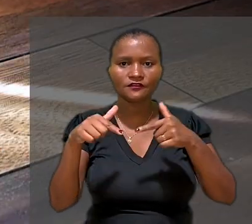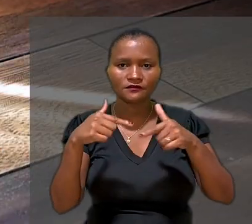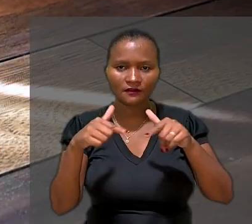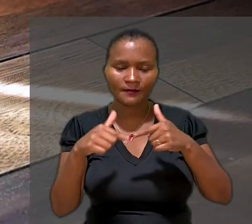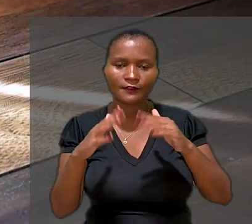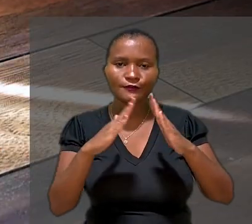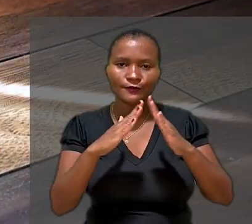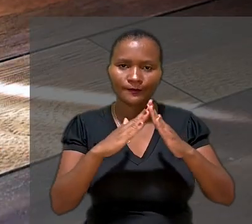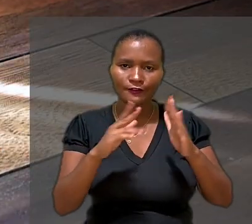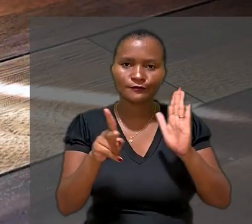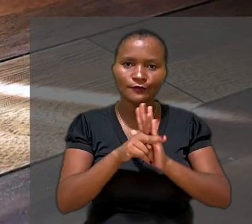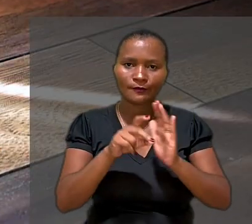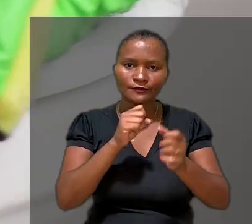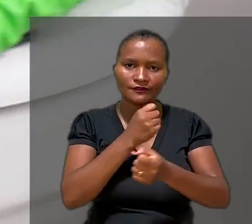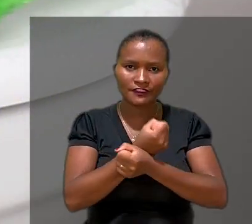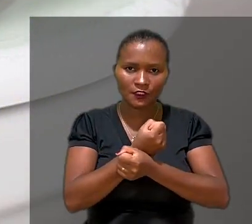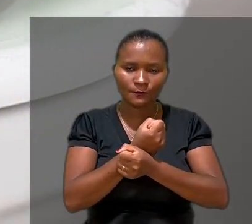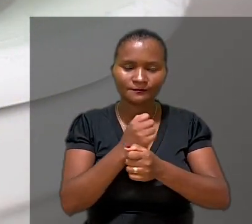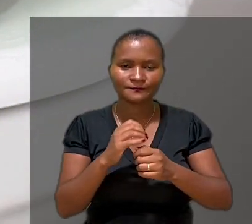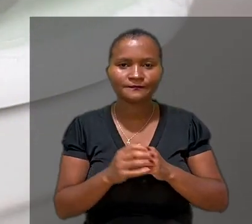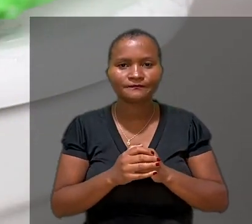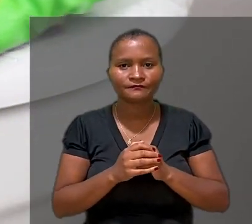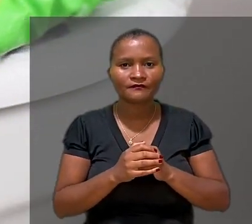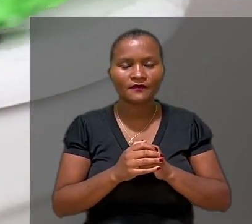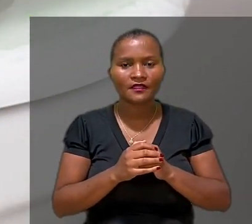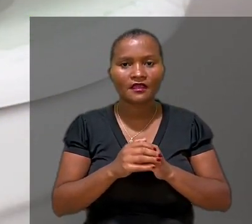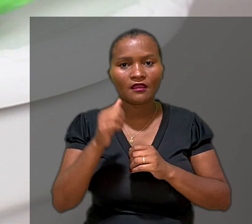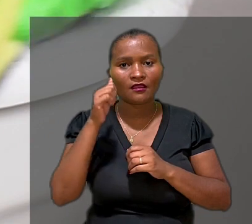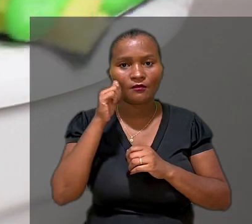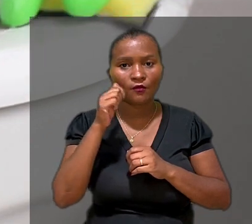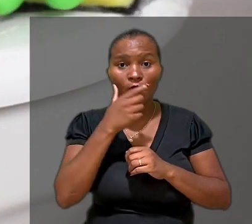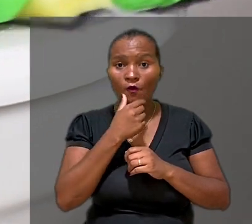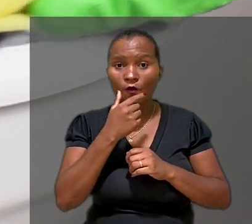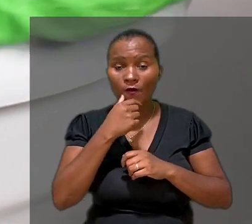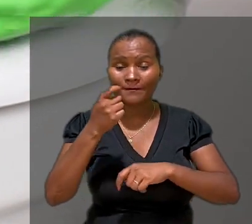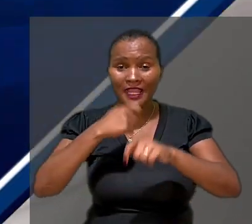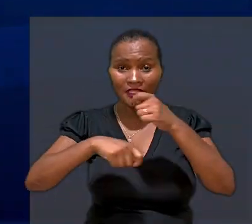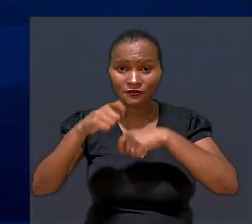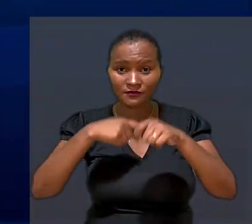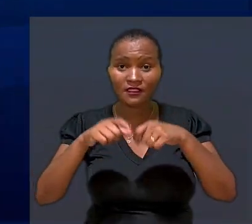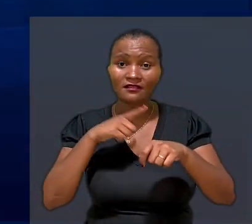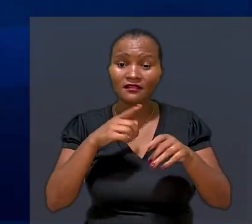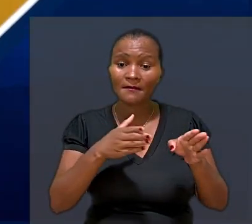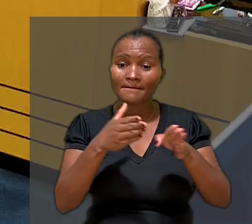Segunda turma mantém condenação em caso de trabalho doméstico análogo à escravidão.